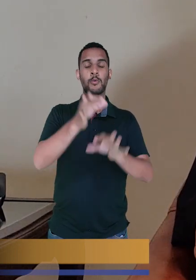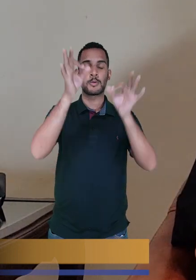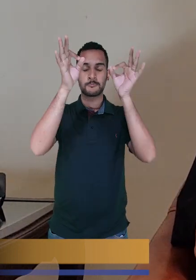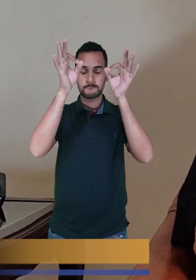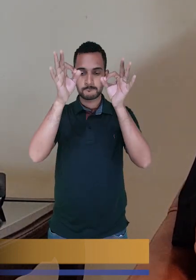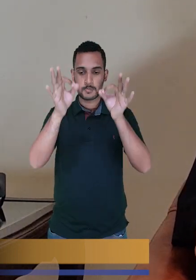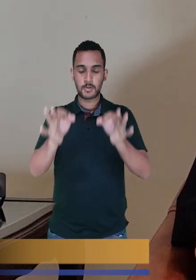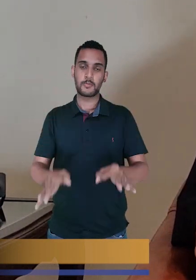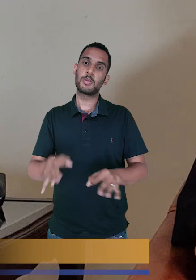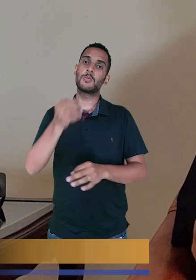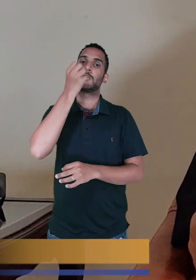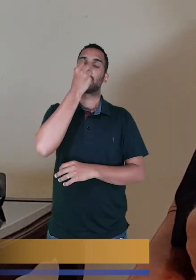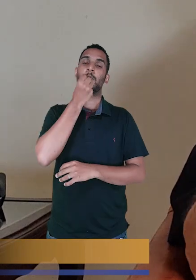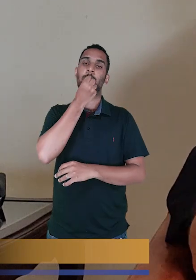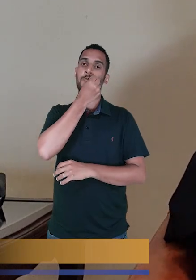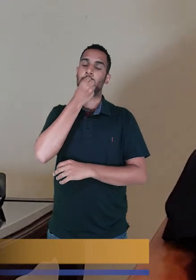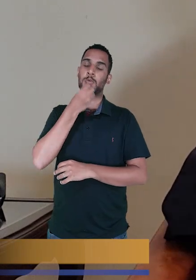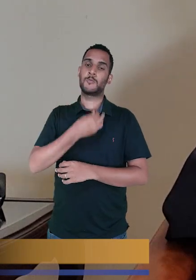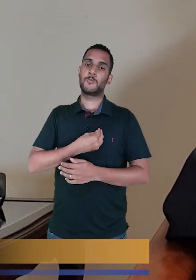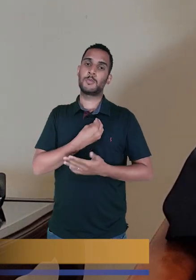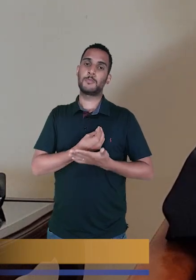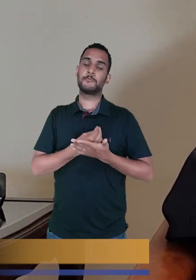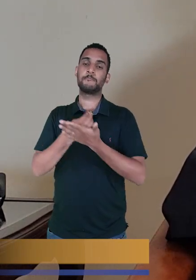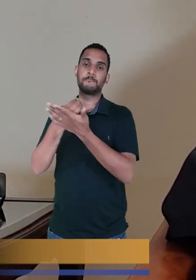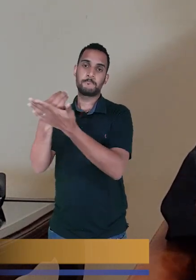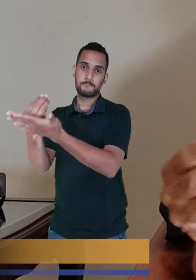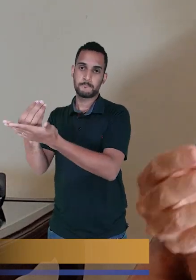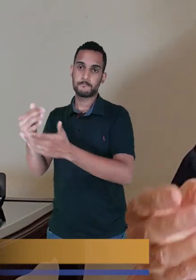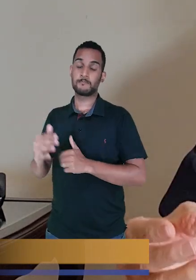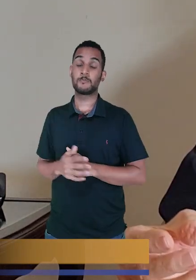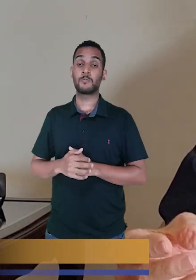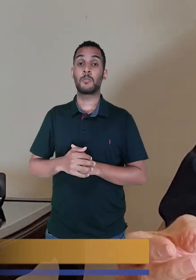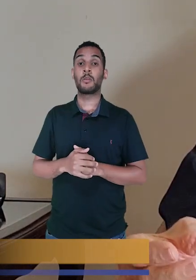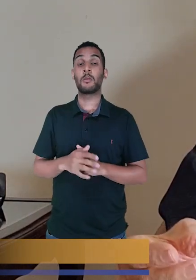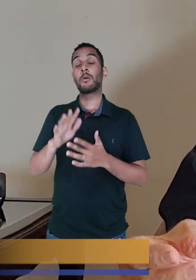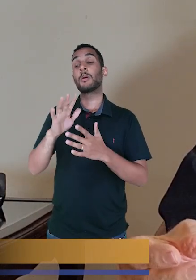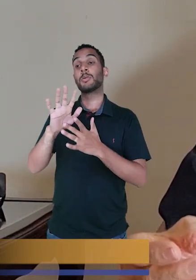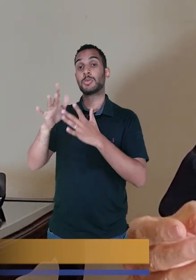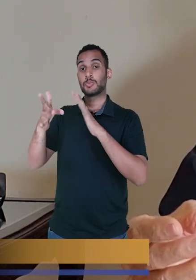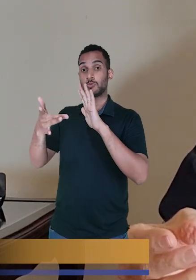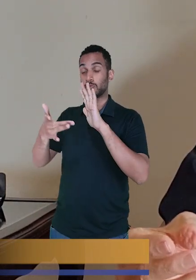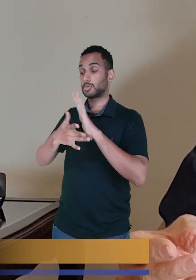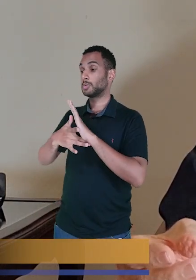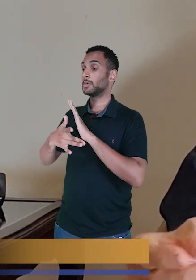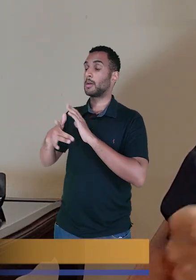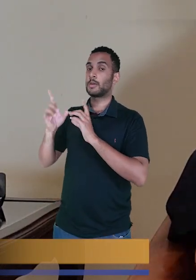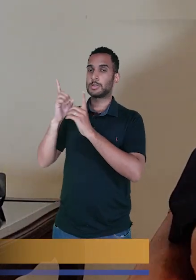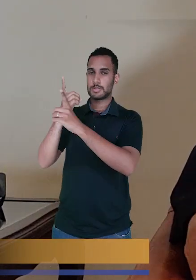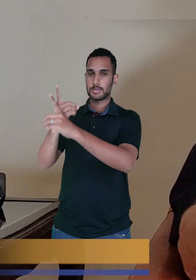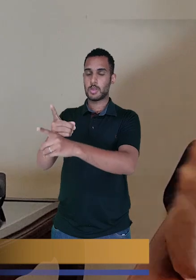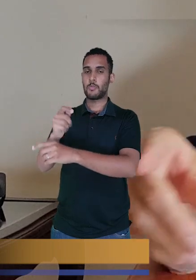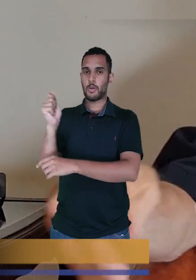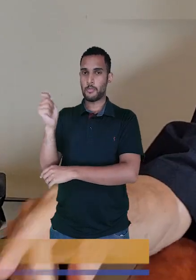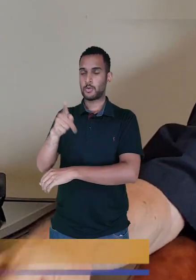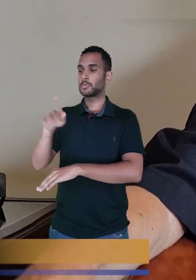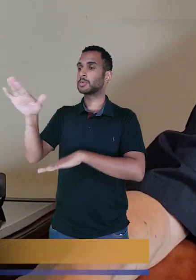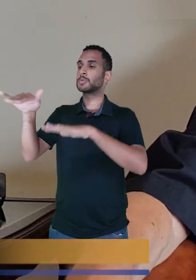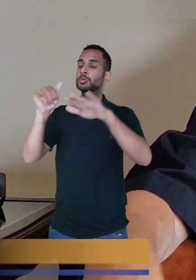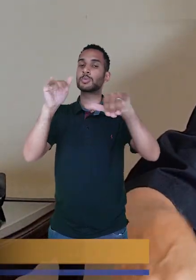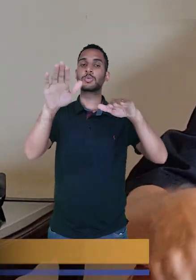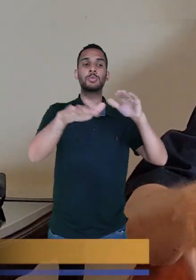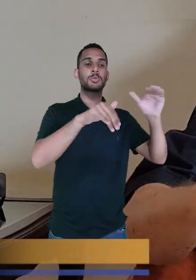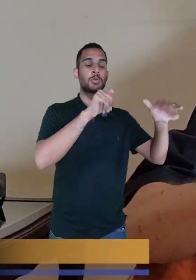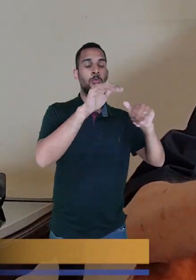e perfeito sacrifício da vida dele. Ele chamou os discípulos, os